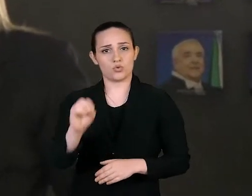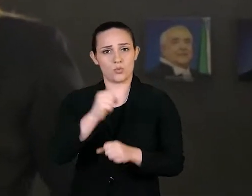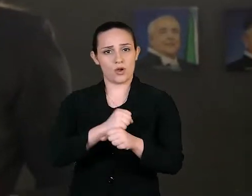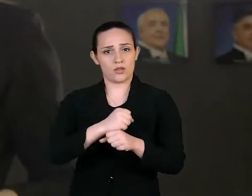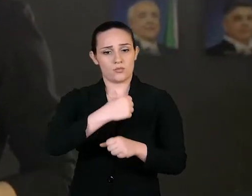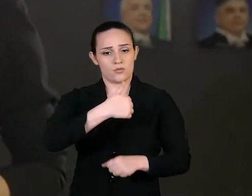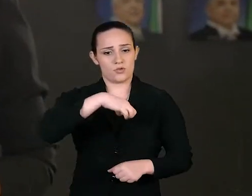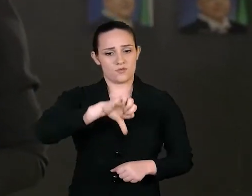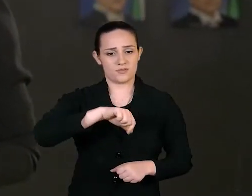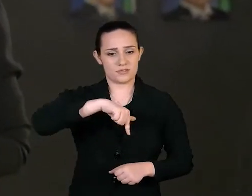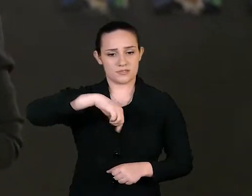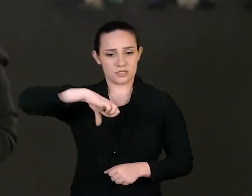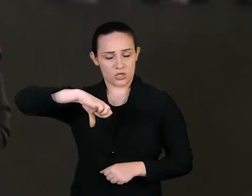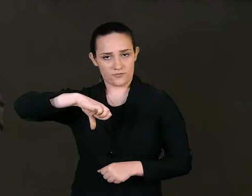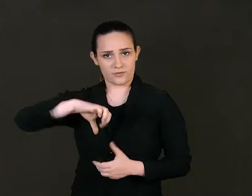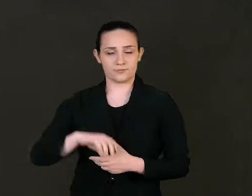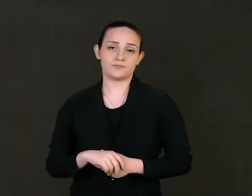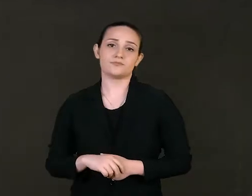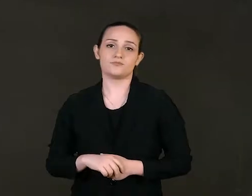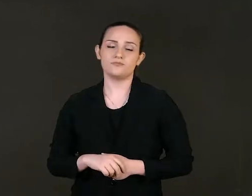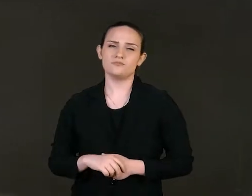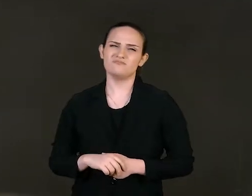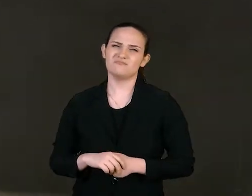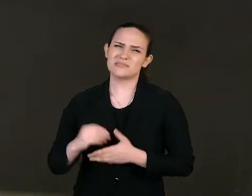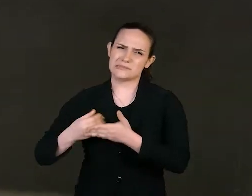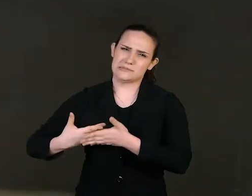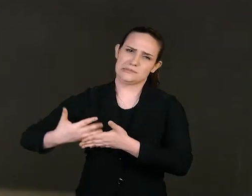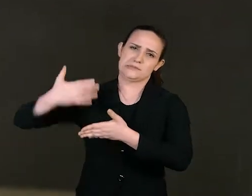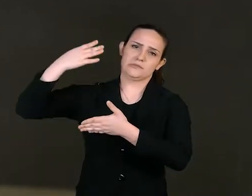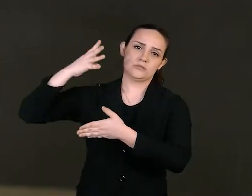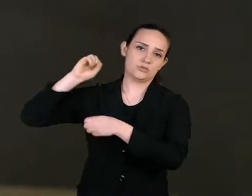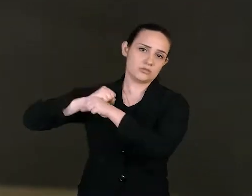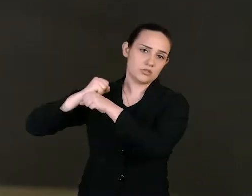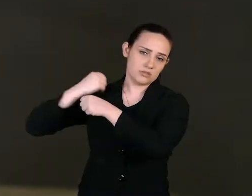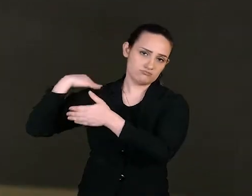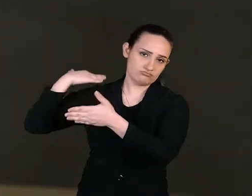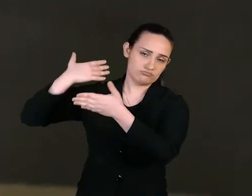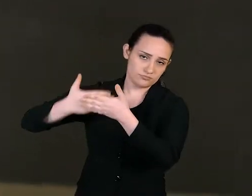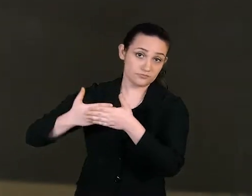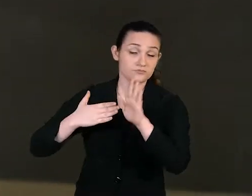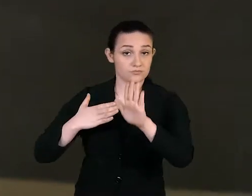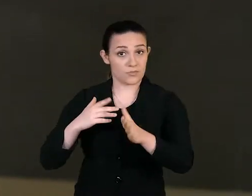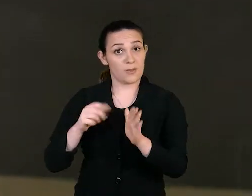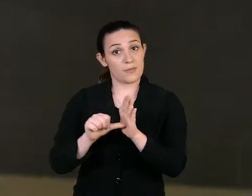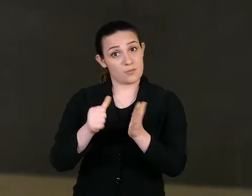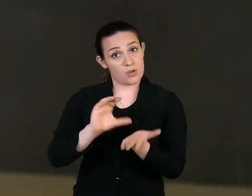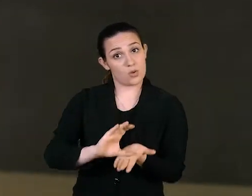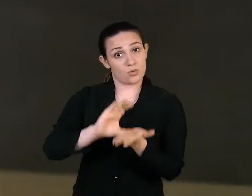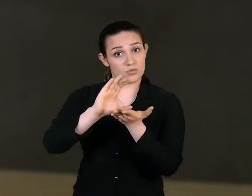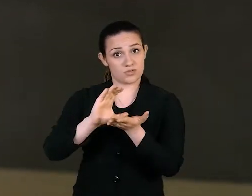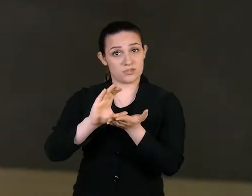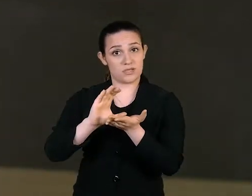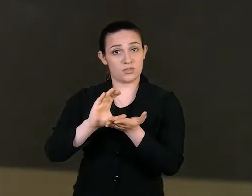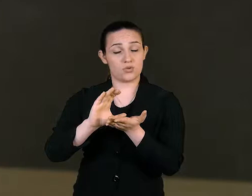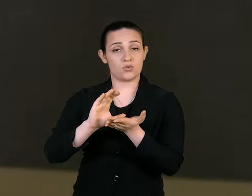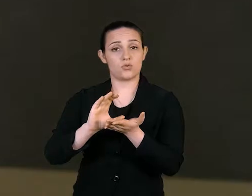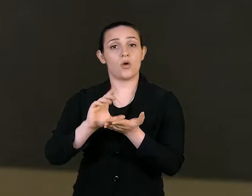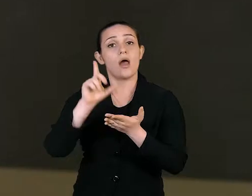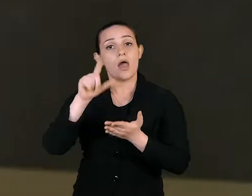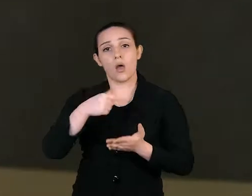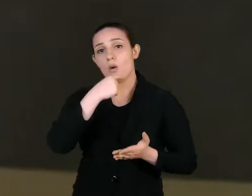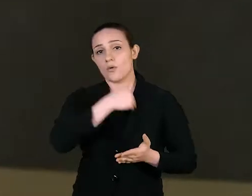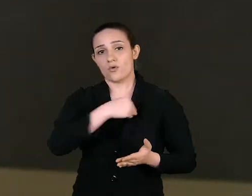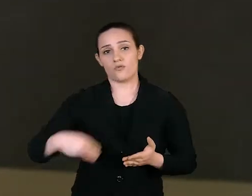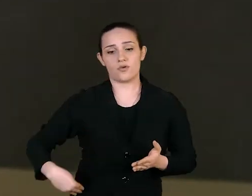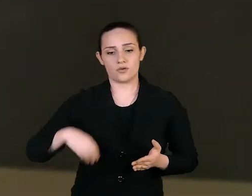de 1979, há 40 anos. O primeiro conselho foi nomeado pelo então governador Marcelo